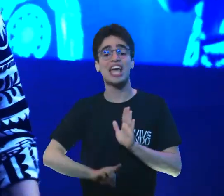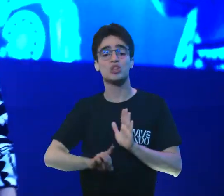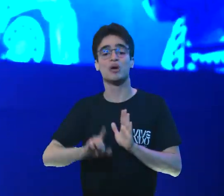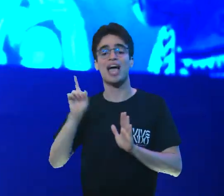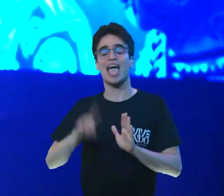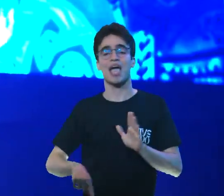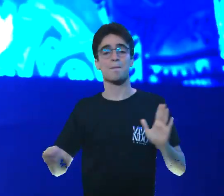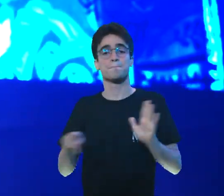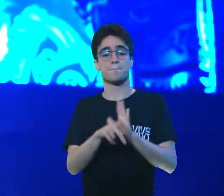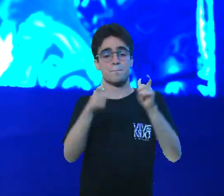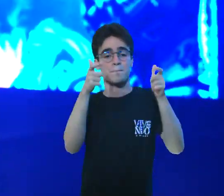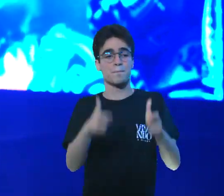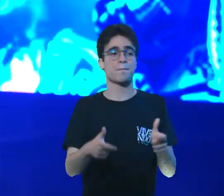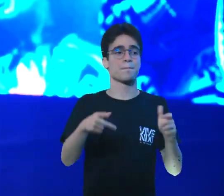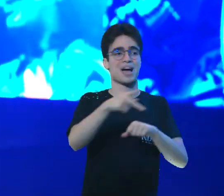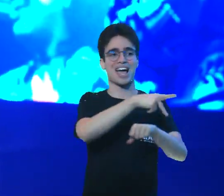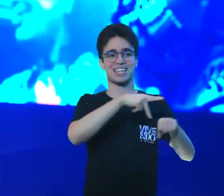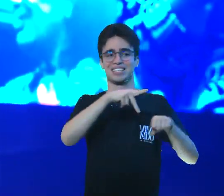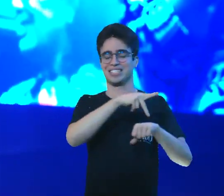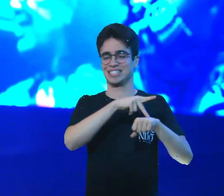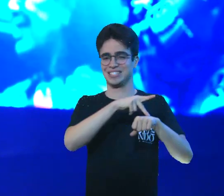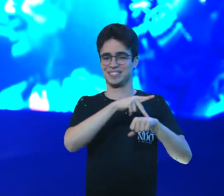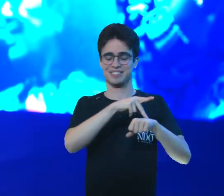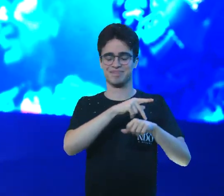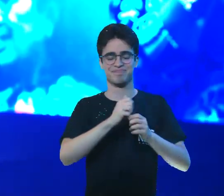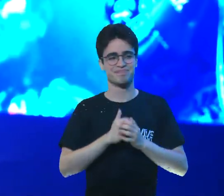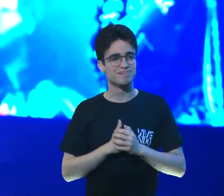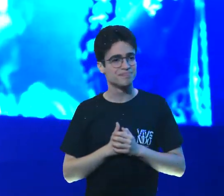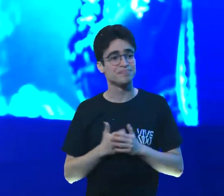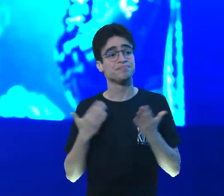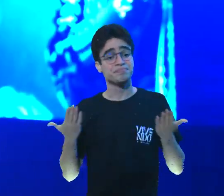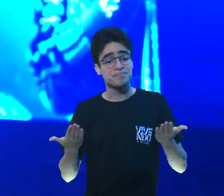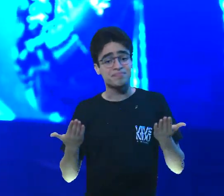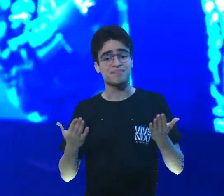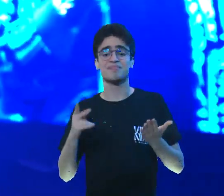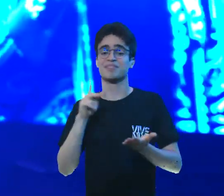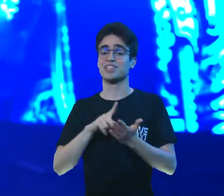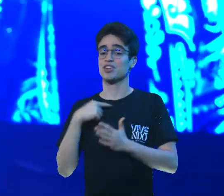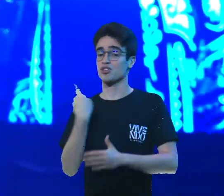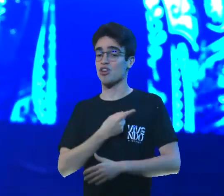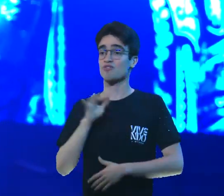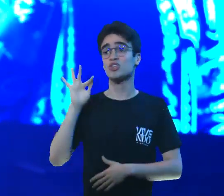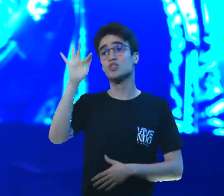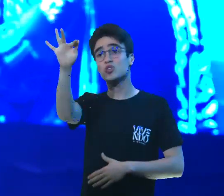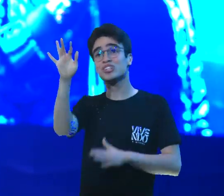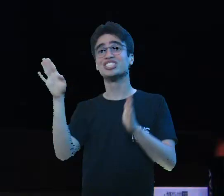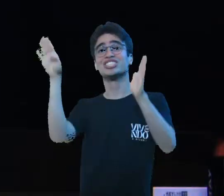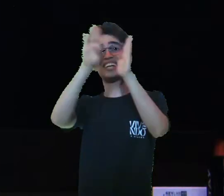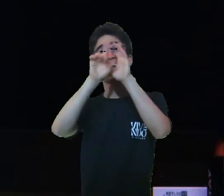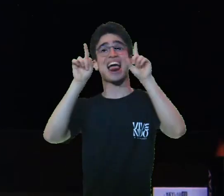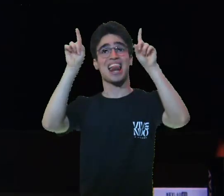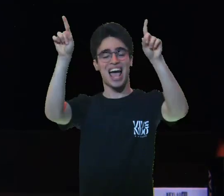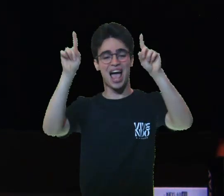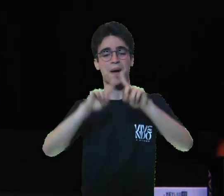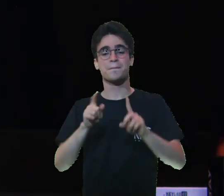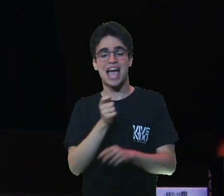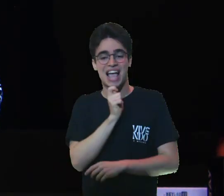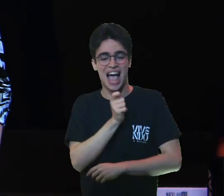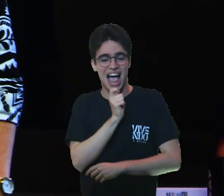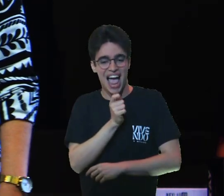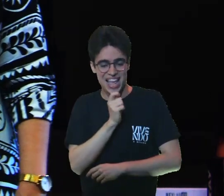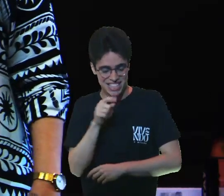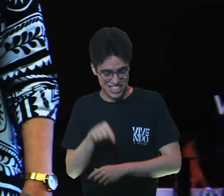no lugar por onde está passando. Nós vamos chegar, não chegamos ainda. E o